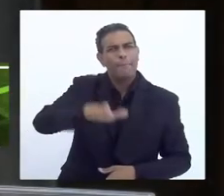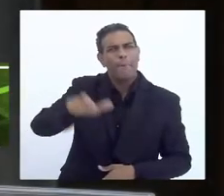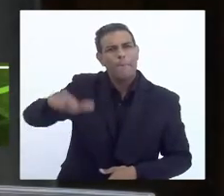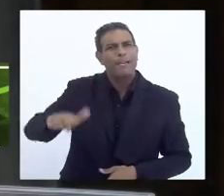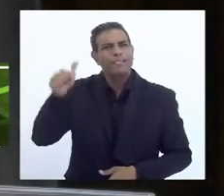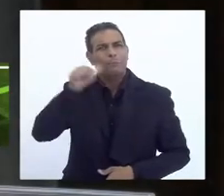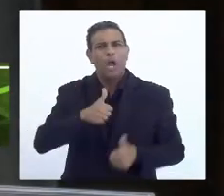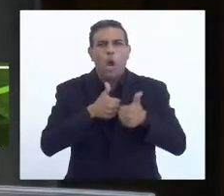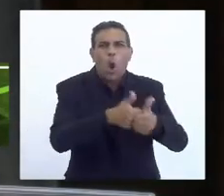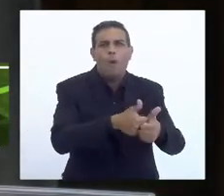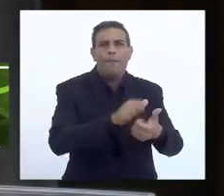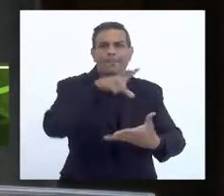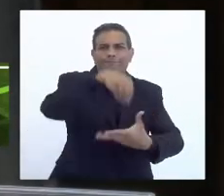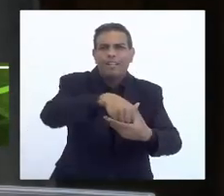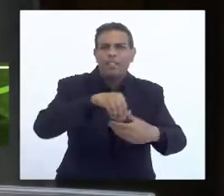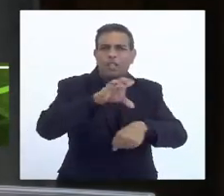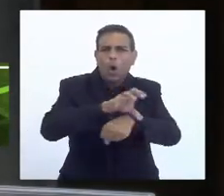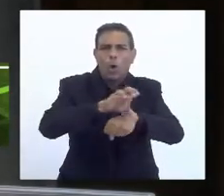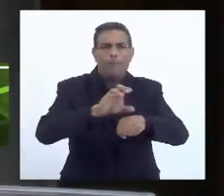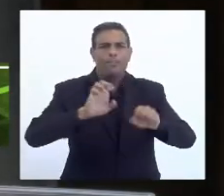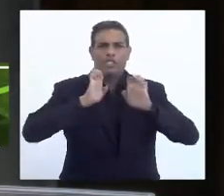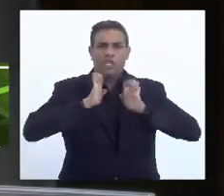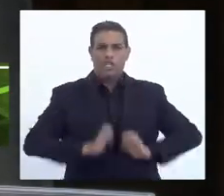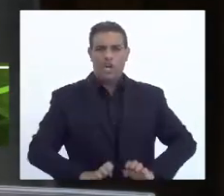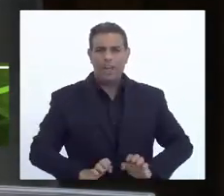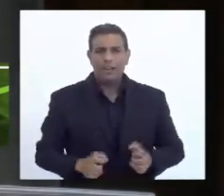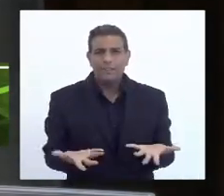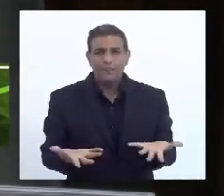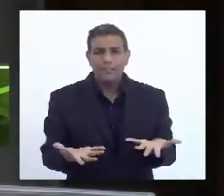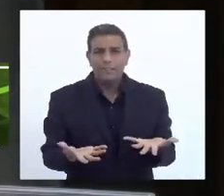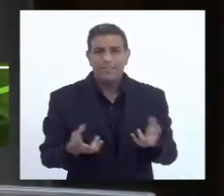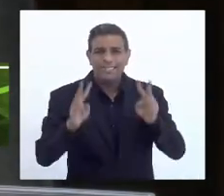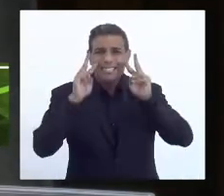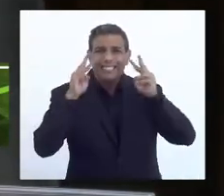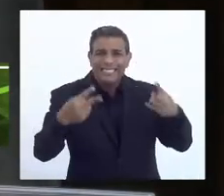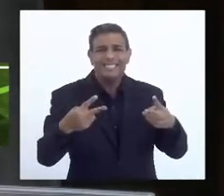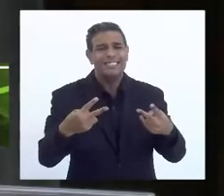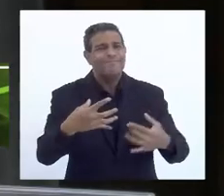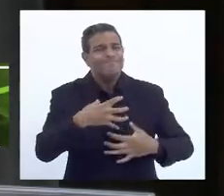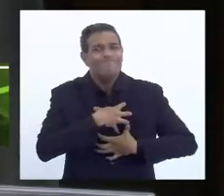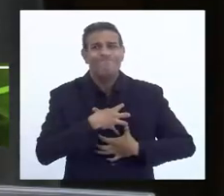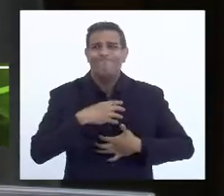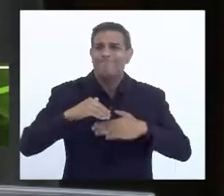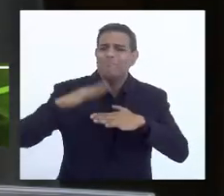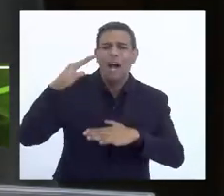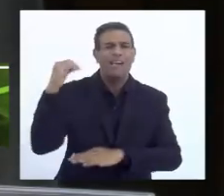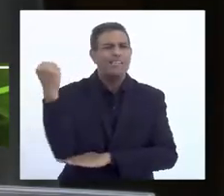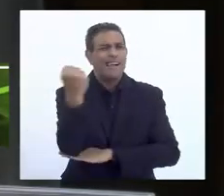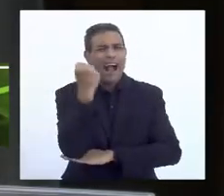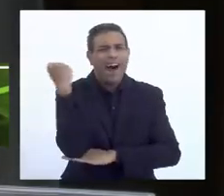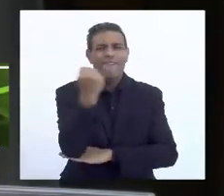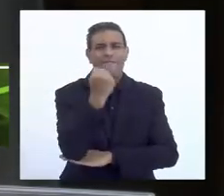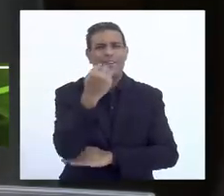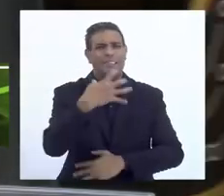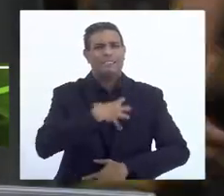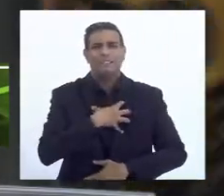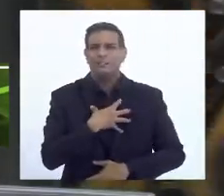teve que acompanhar comigo também, na comissão de ética, foi assim,